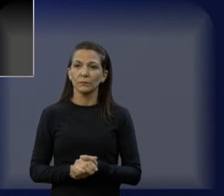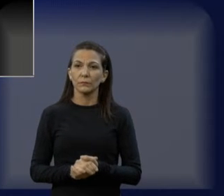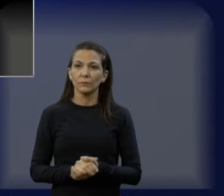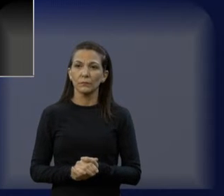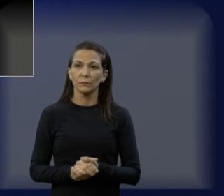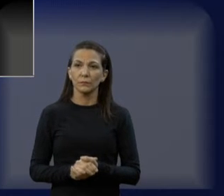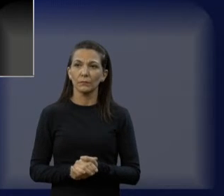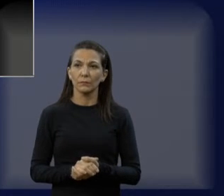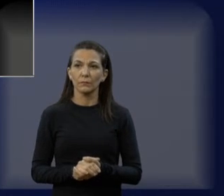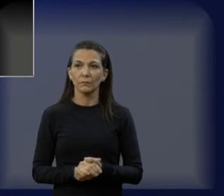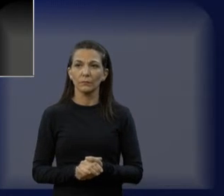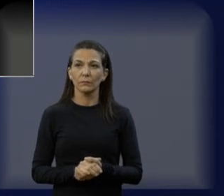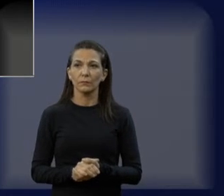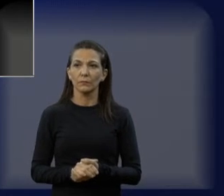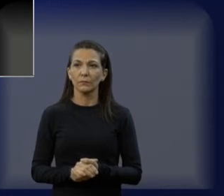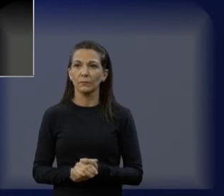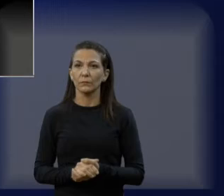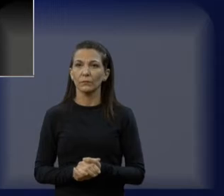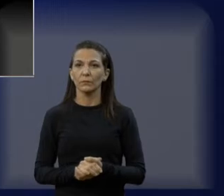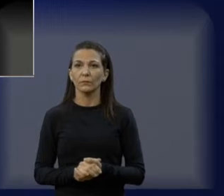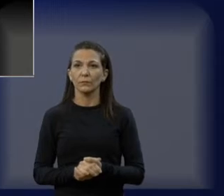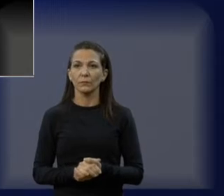o jogo